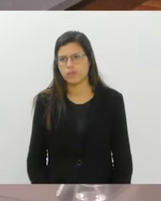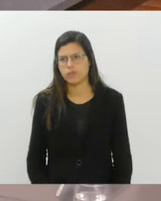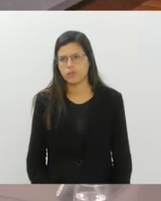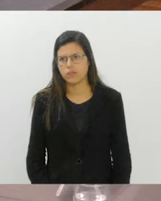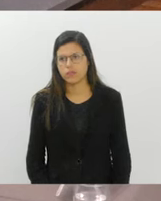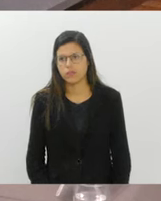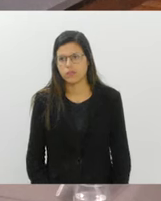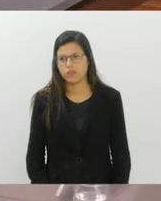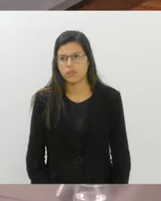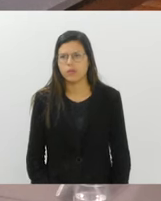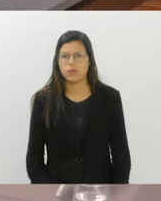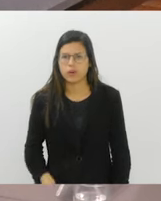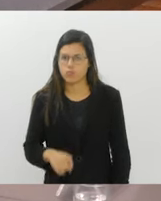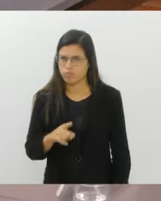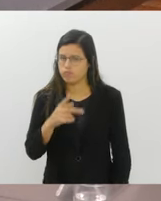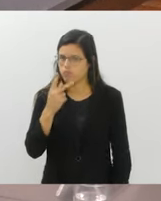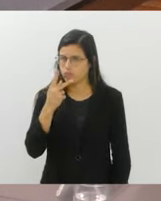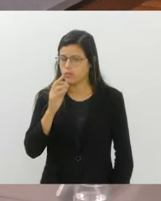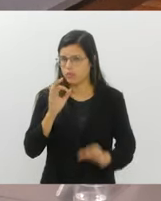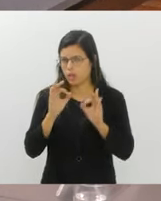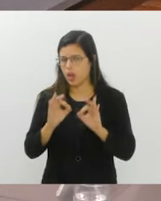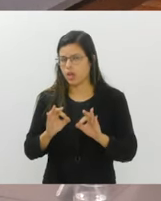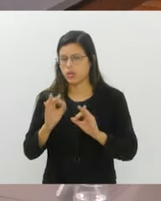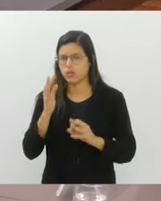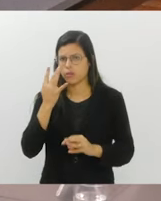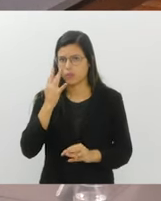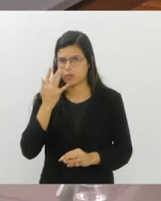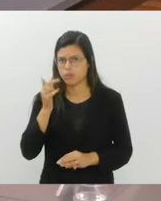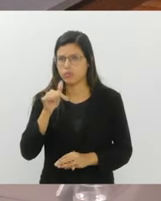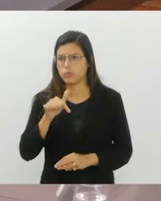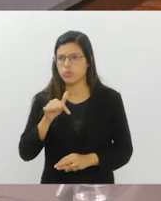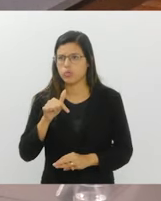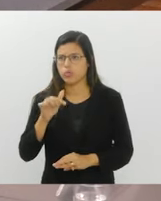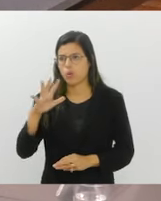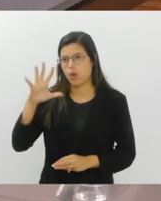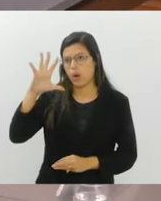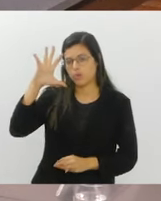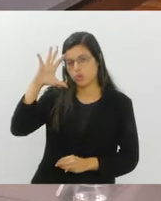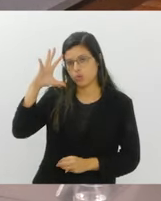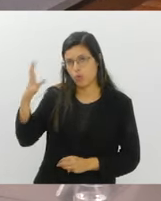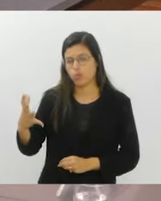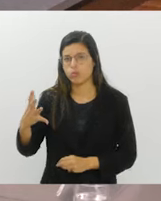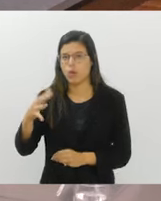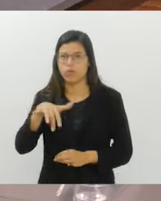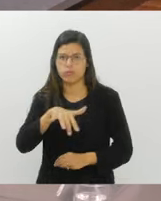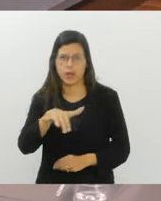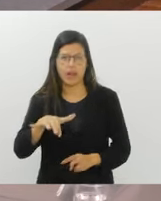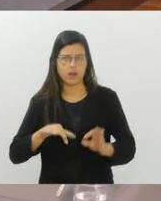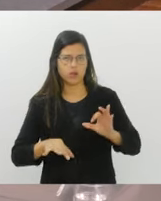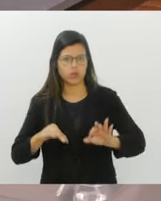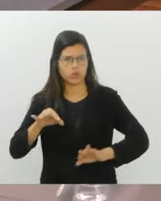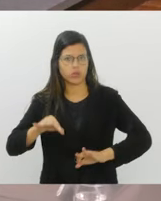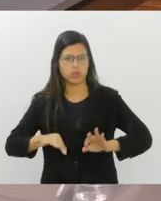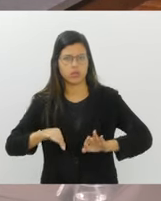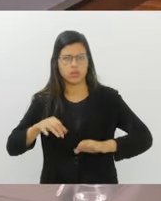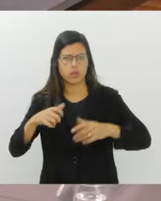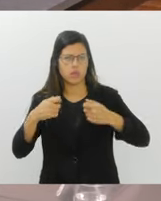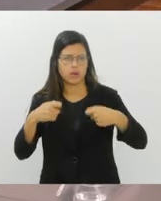afirmação correta, que qualquer solução no mundo jurídico